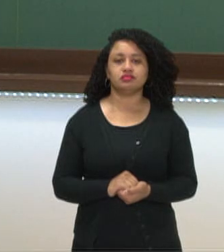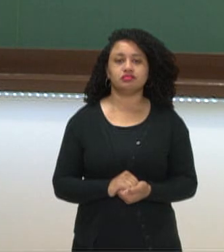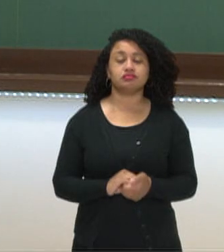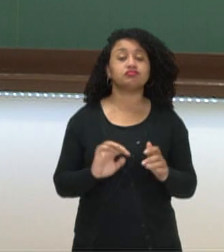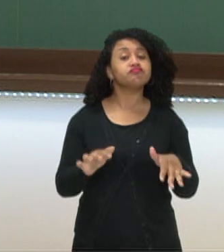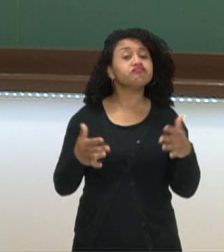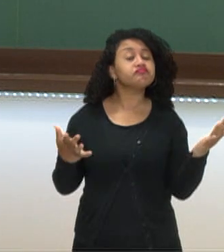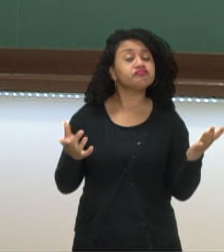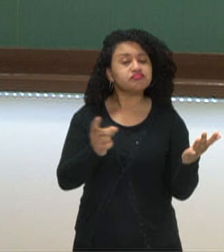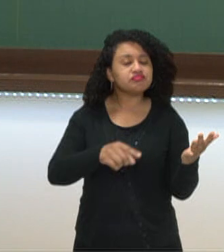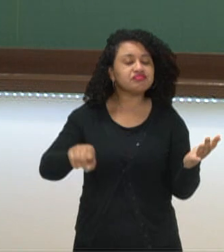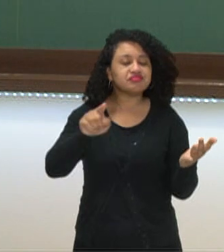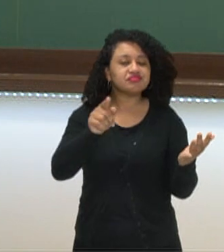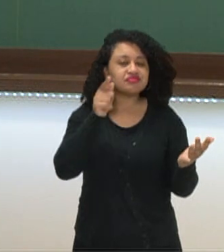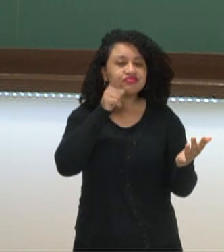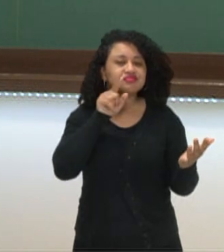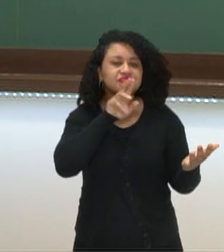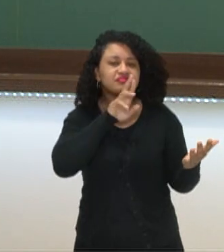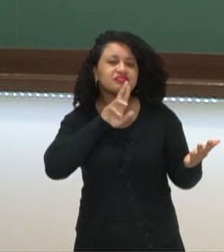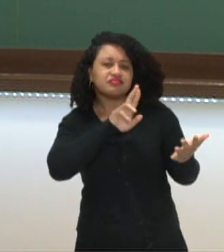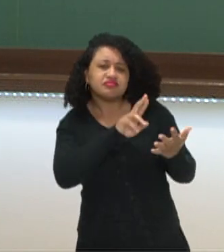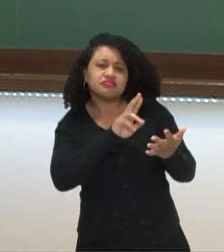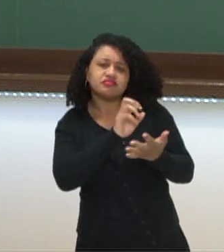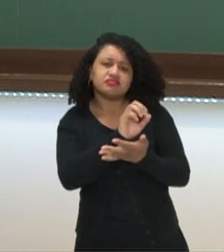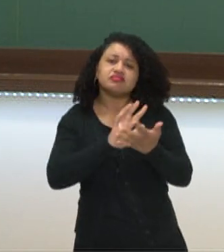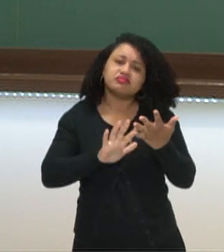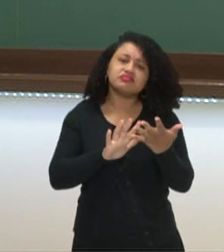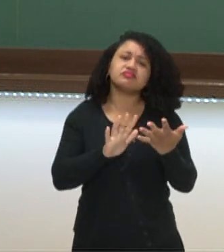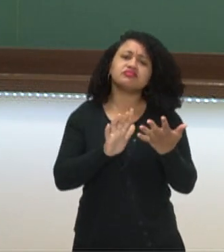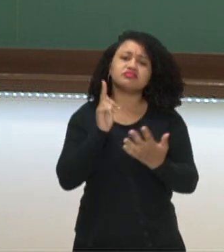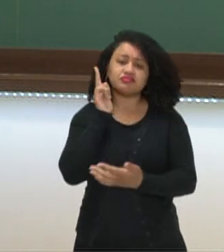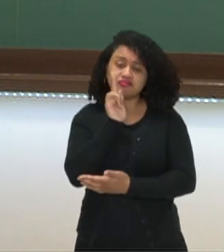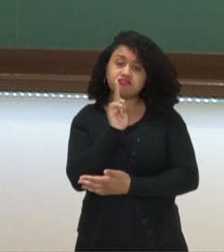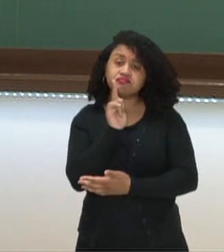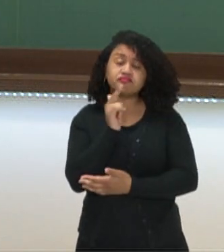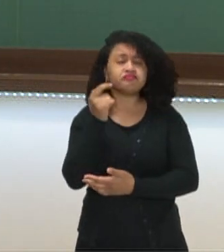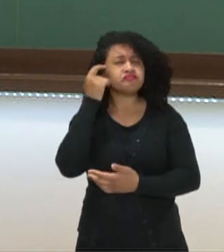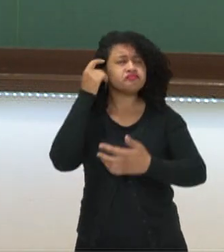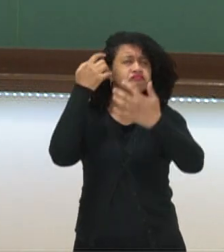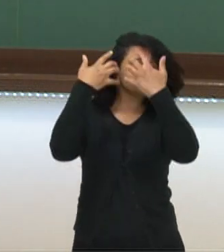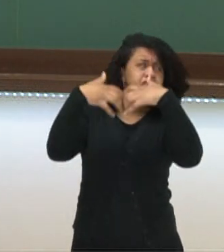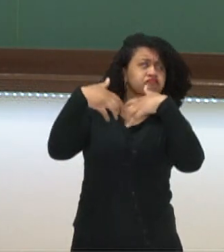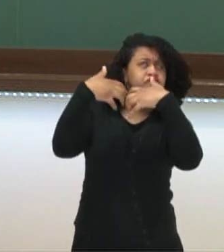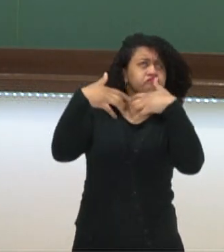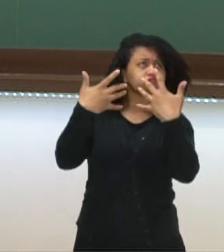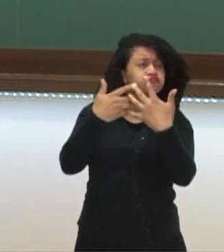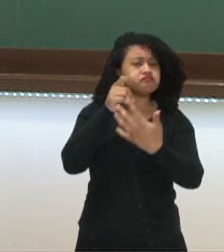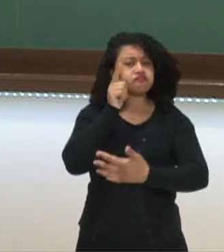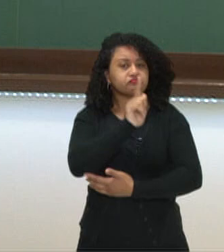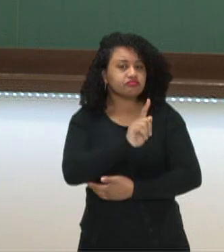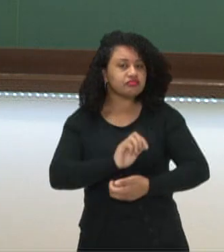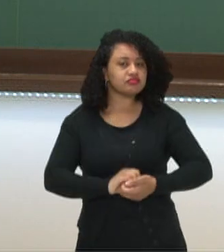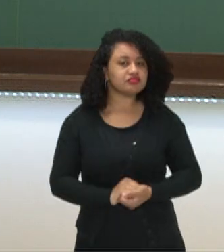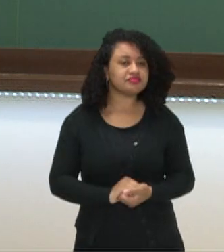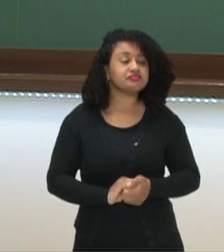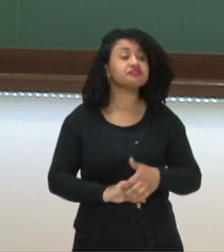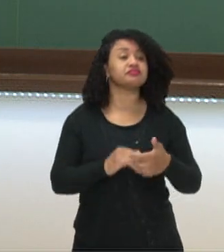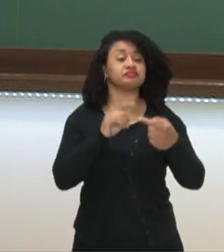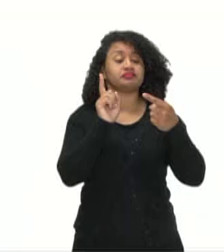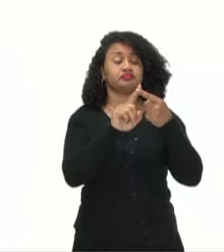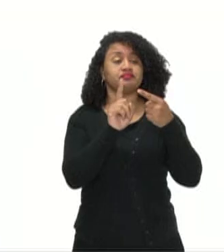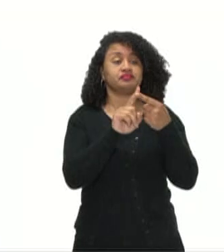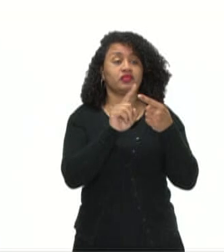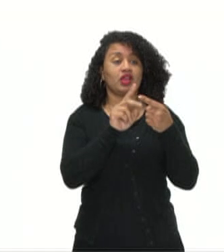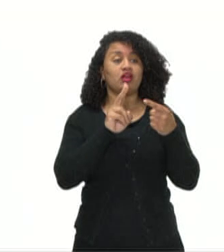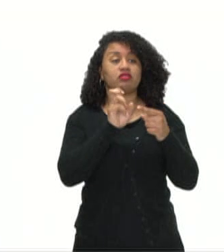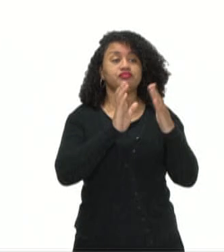E aí, meus queridos, conseguiram fazer o exercício? Conseguiram pensar aqui? Vamos lá. Então, a primeira afirmação: a